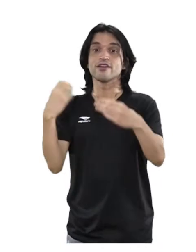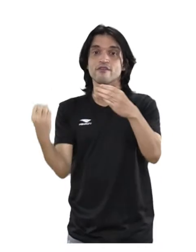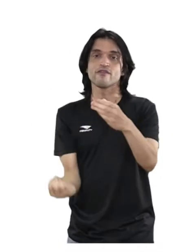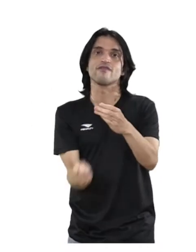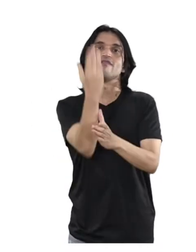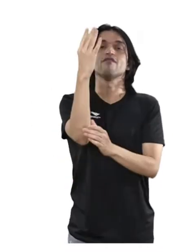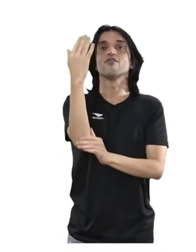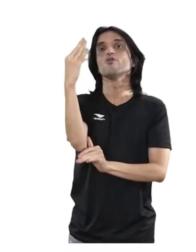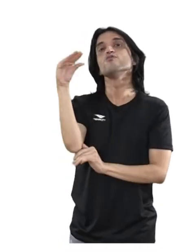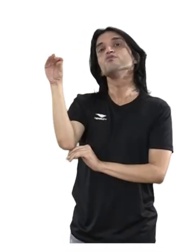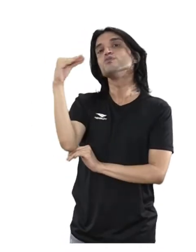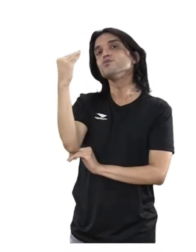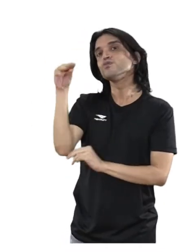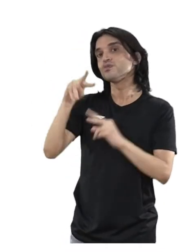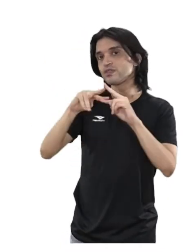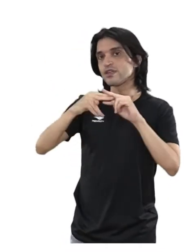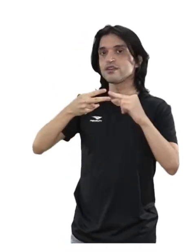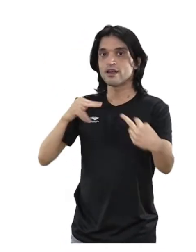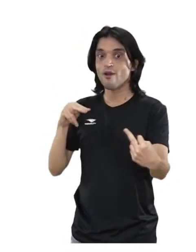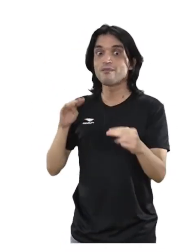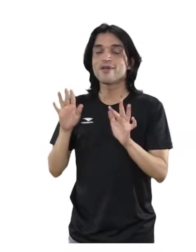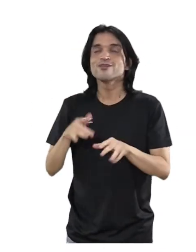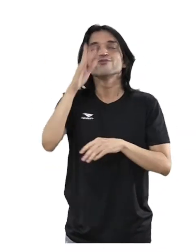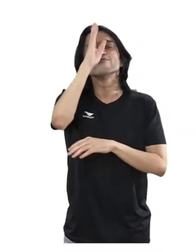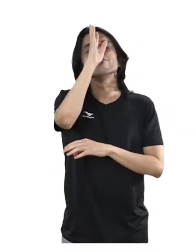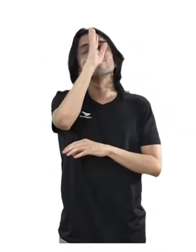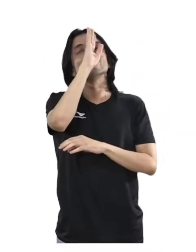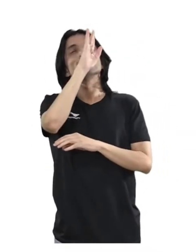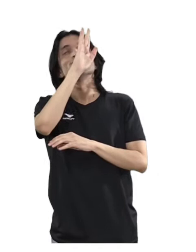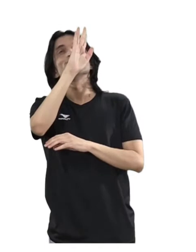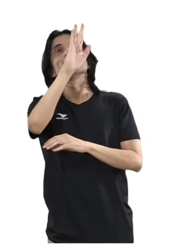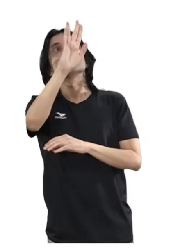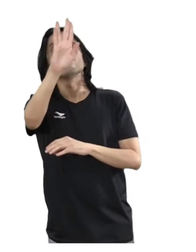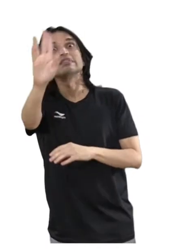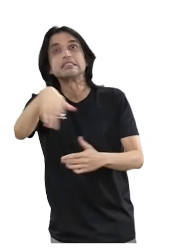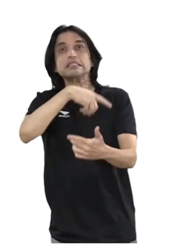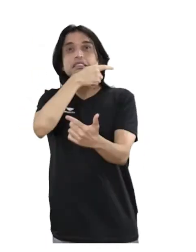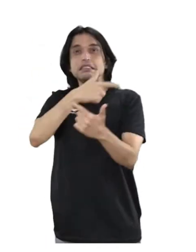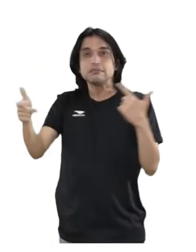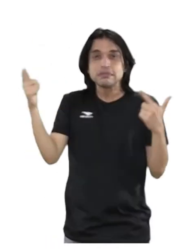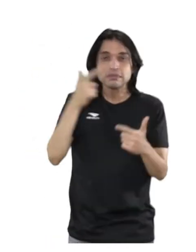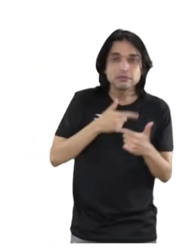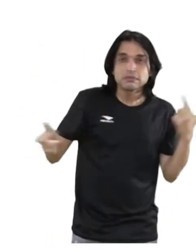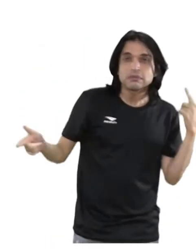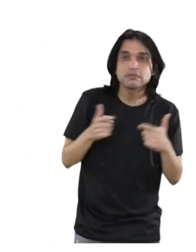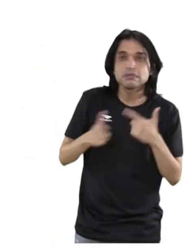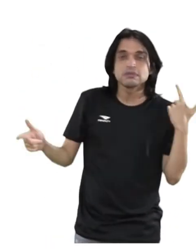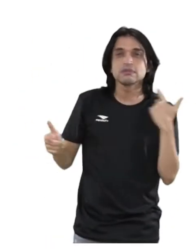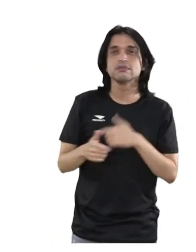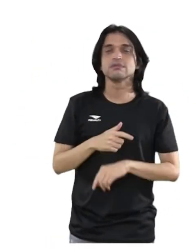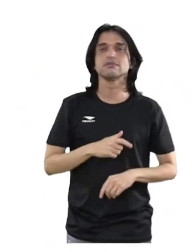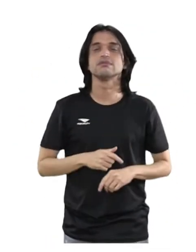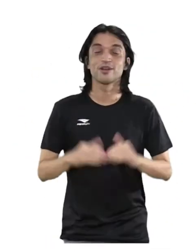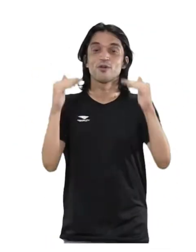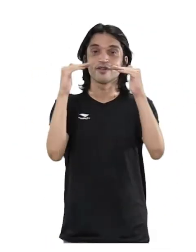do controle de seus criadores. A concordância nominal são todos os elementos que se